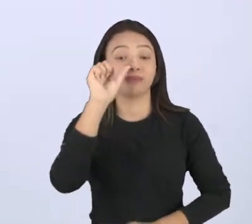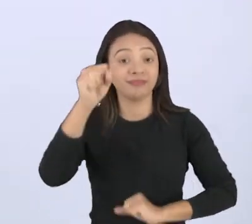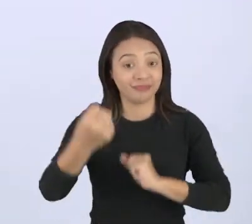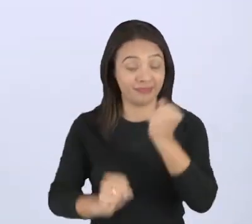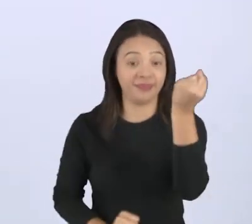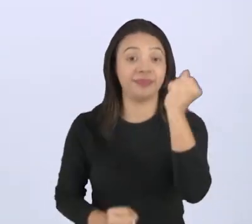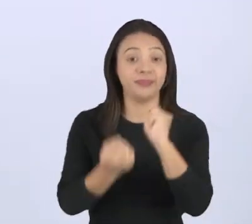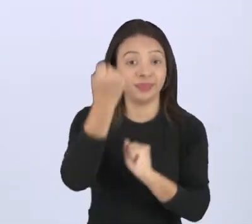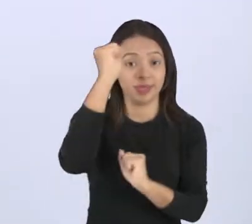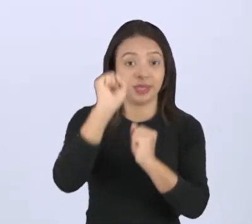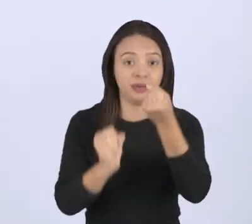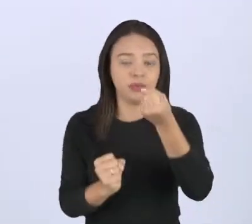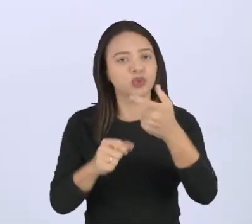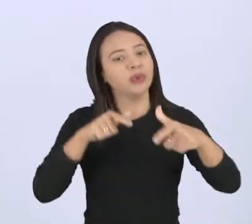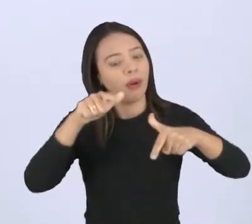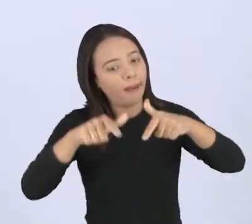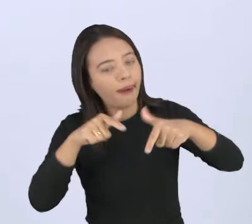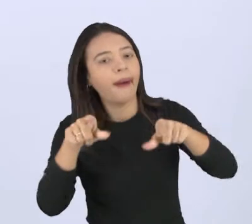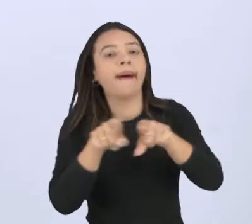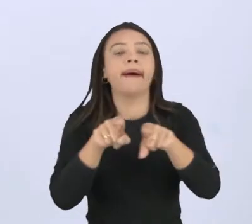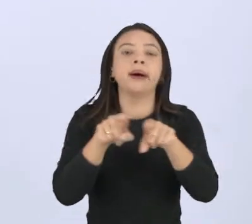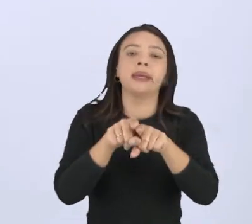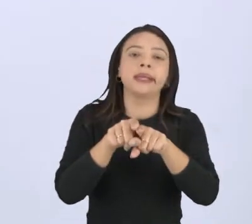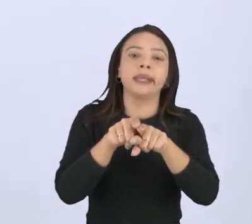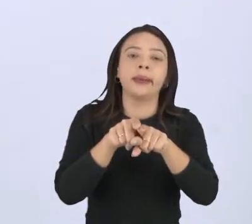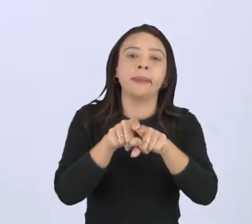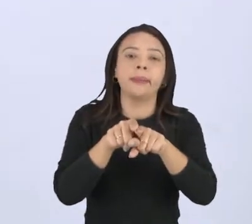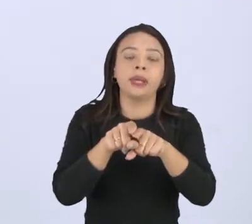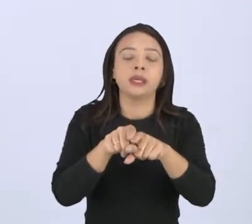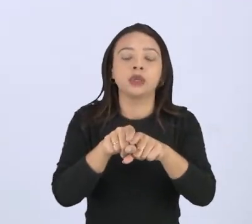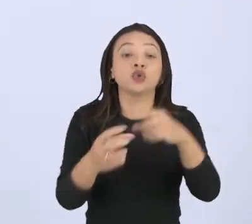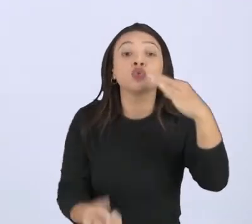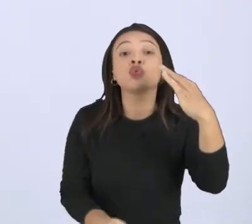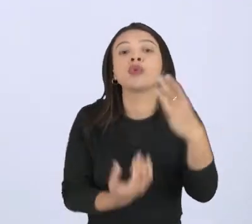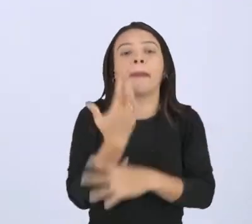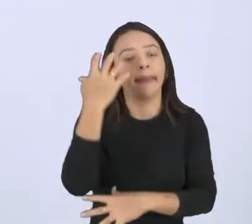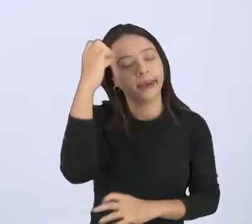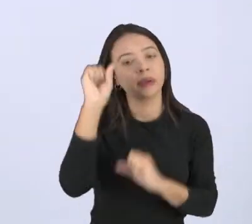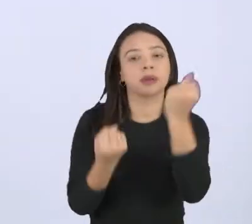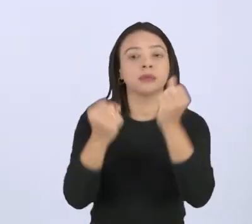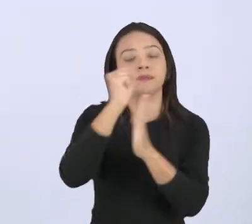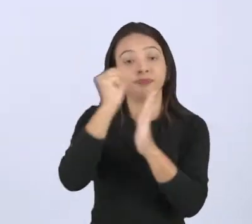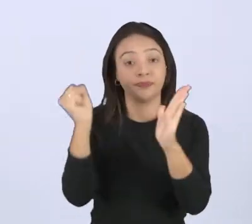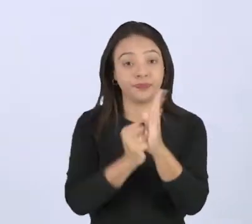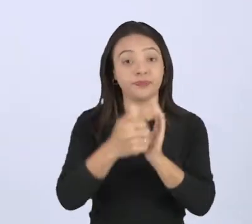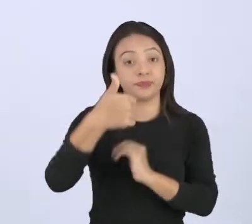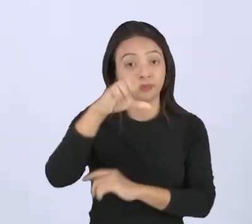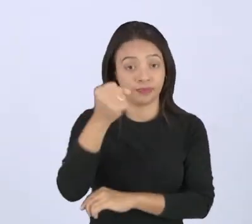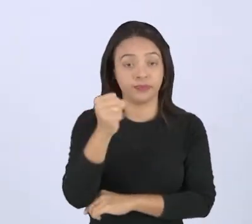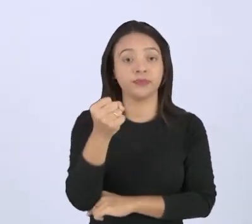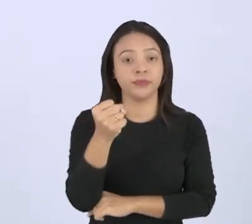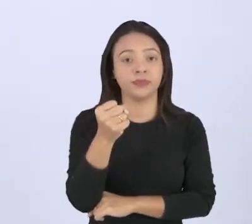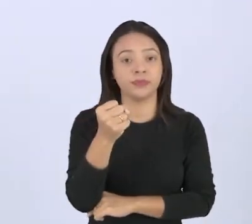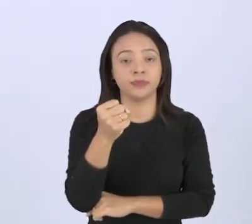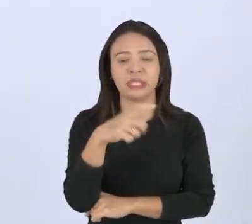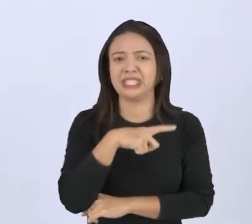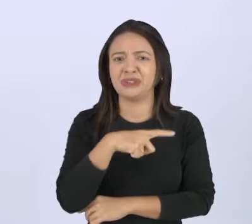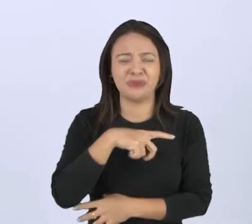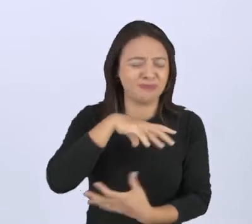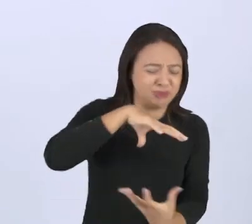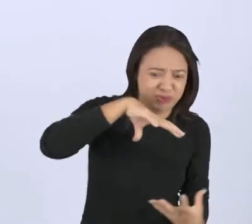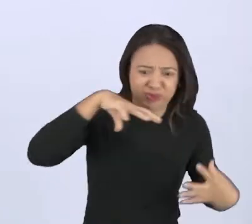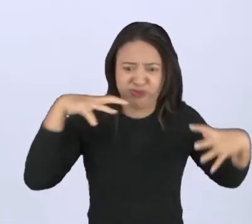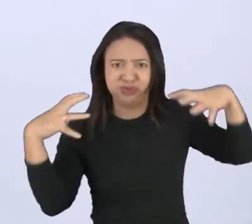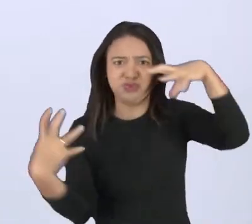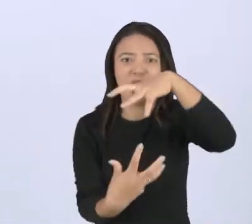industrialização não só no trabalho, mas quando surgiu a industrialização no século XVIII, na verdade, ela mudou